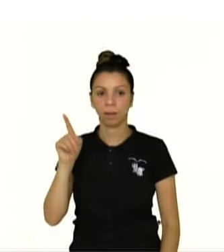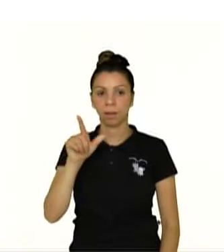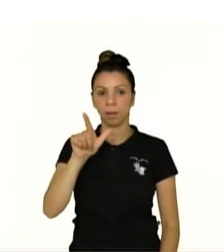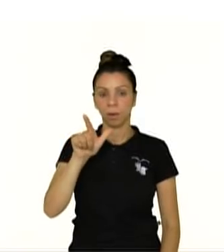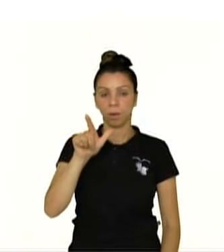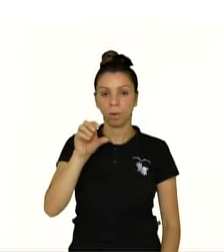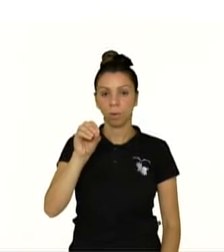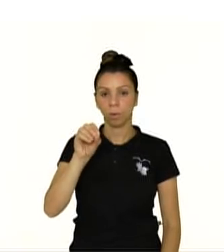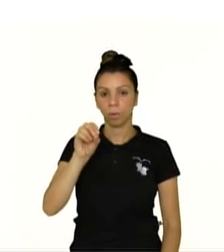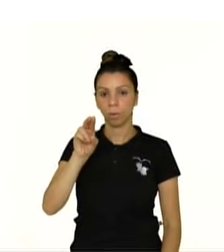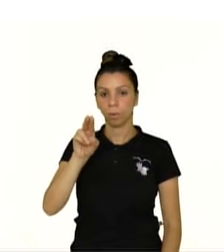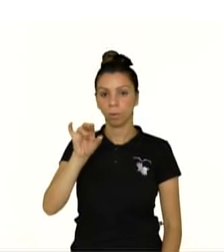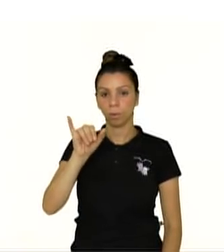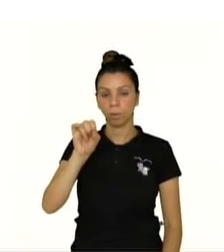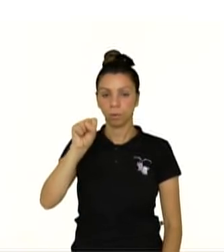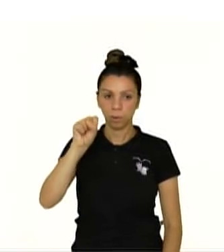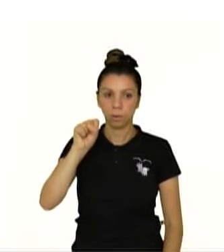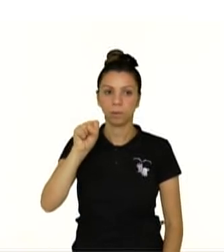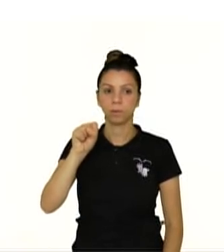uma imagem desse